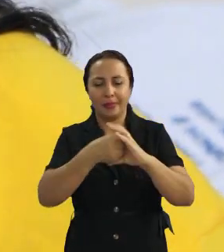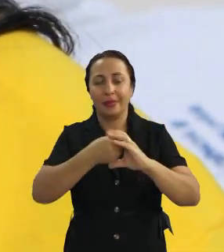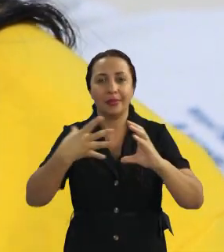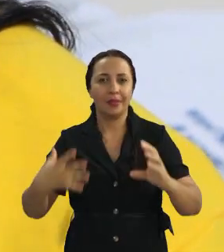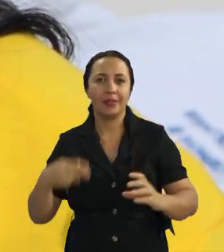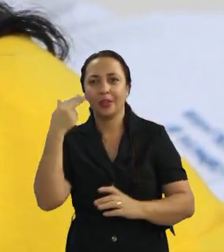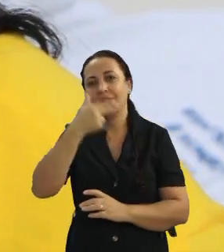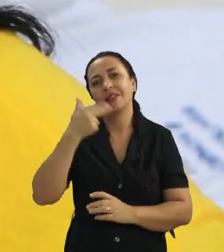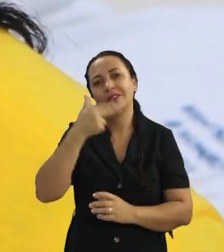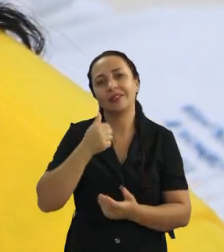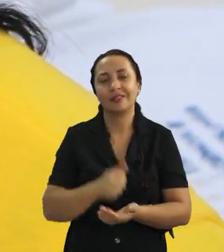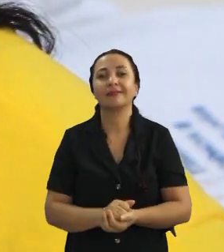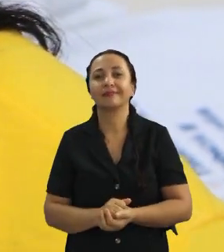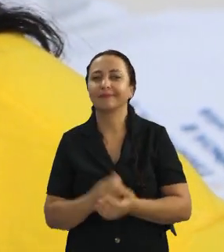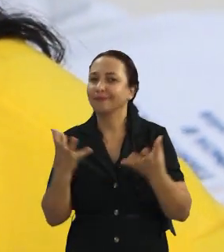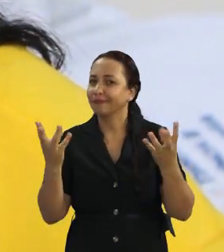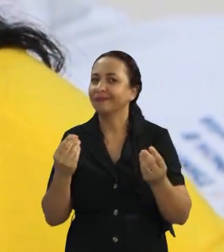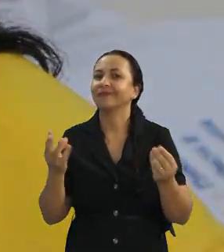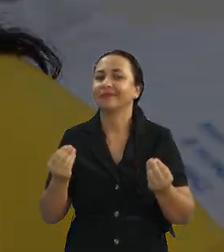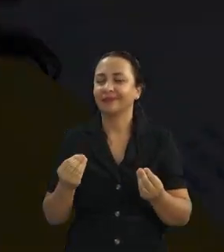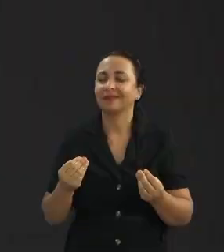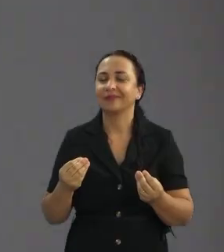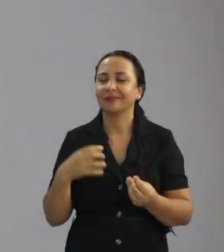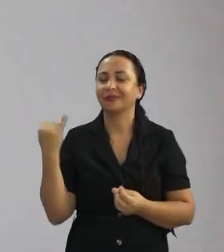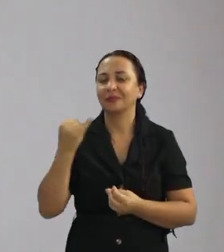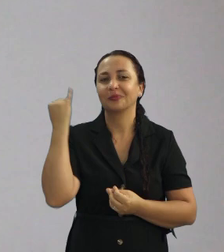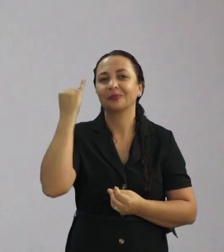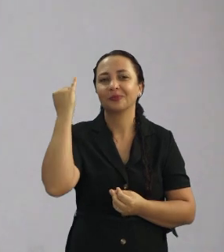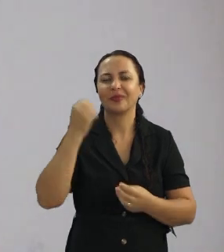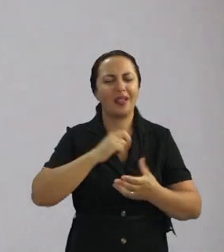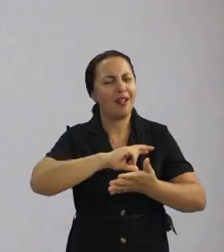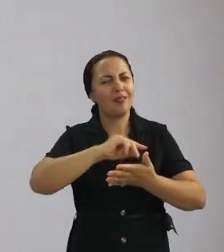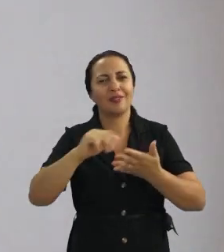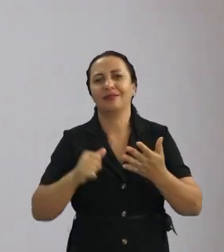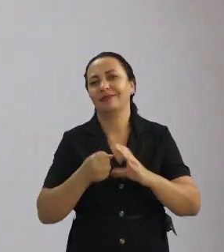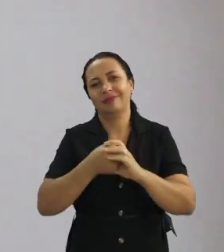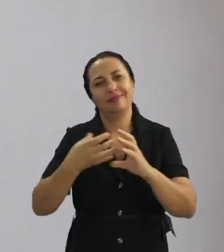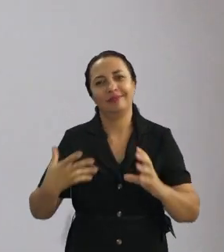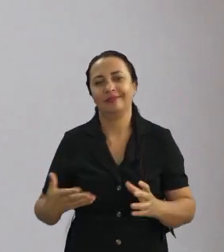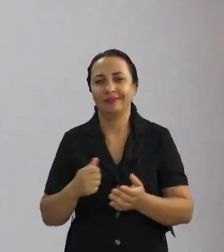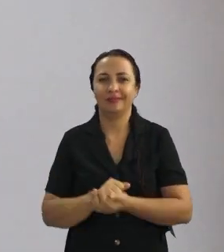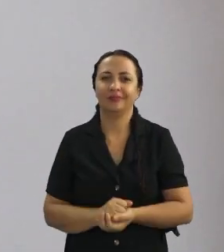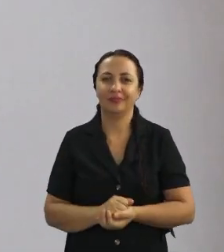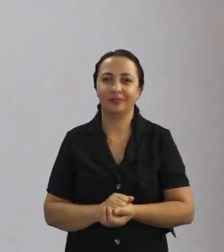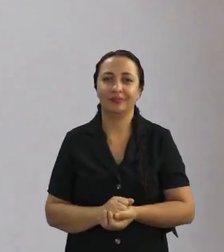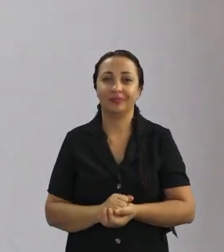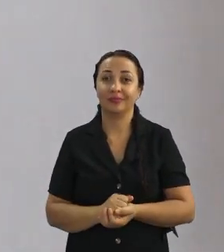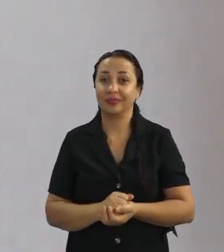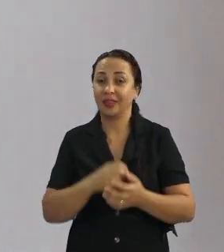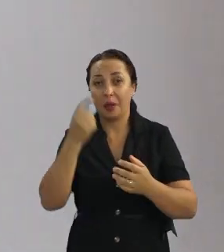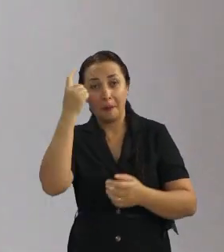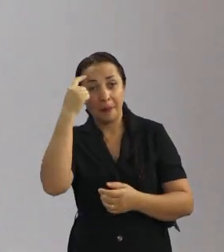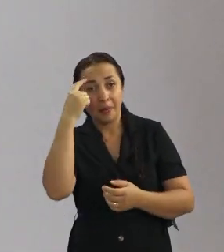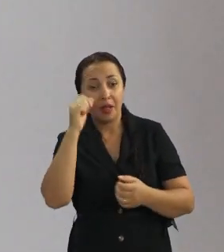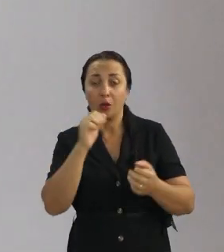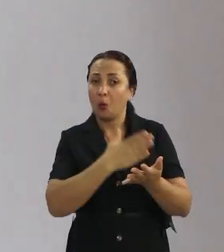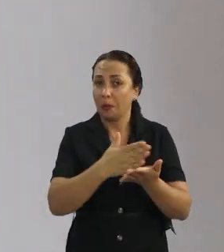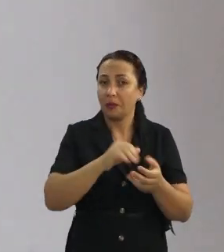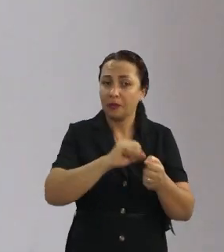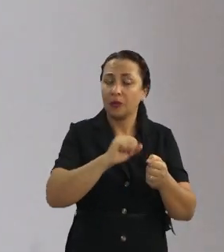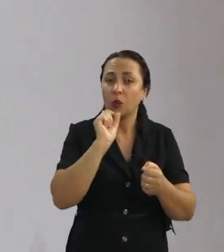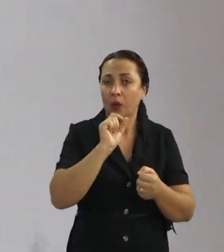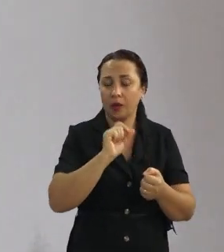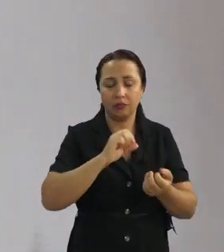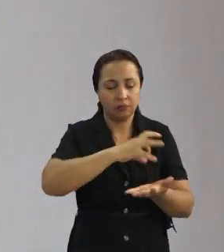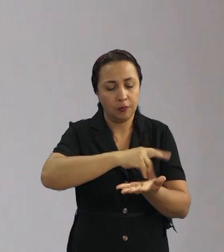contém características nutricionais muito grandes, né? Várias características nutricionais. A princípio, estávamos pensando em fazer a